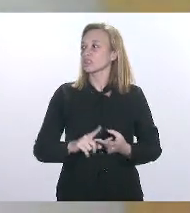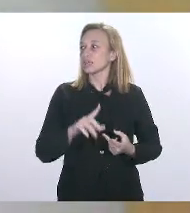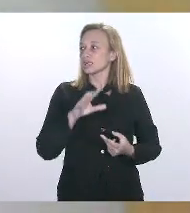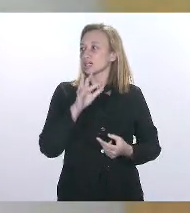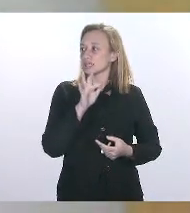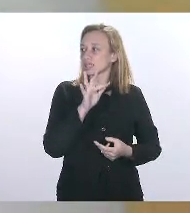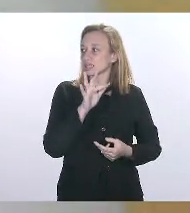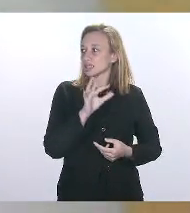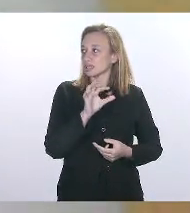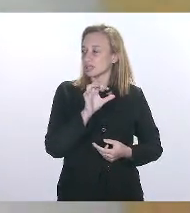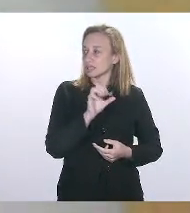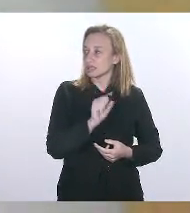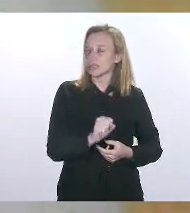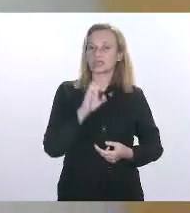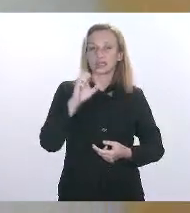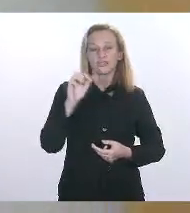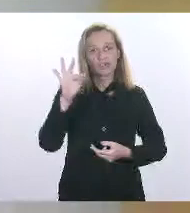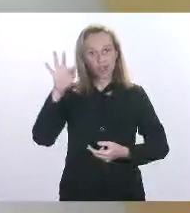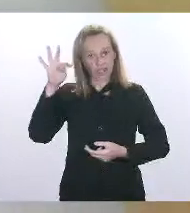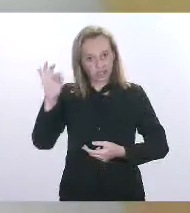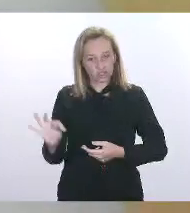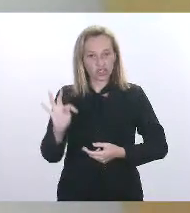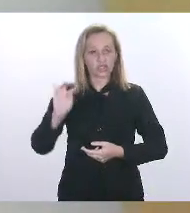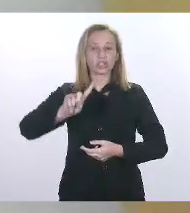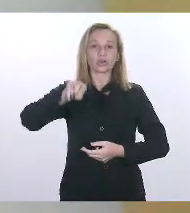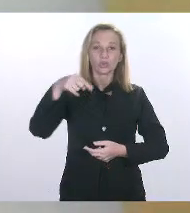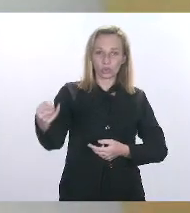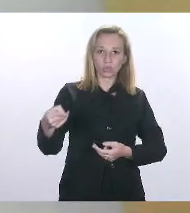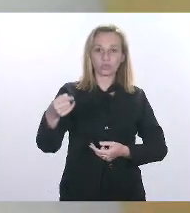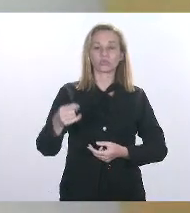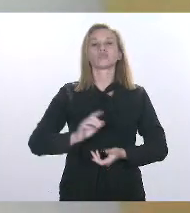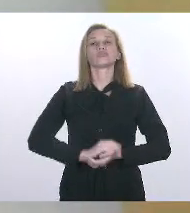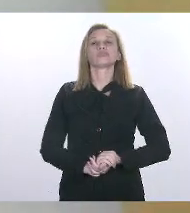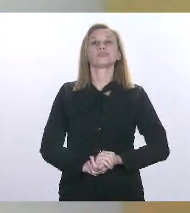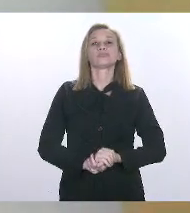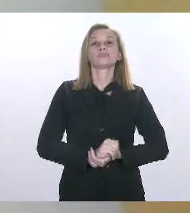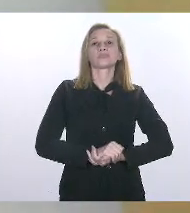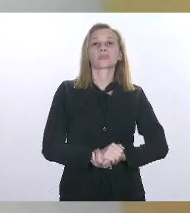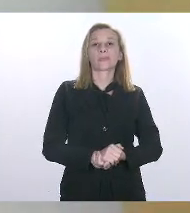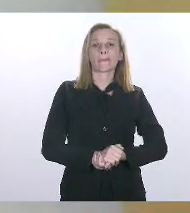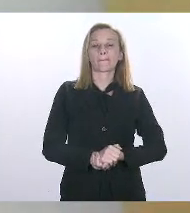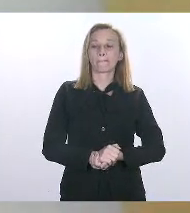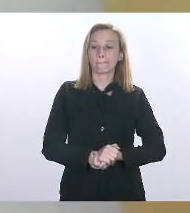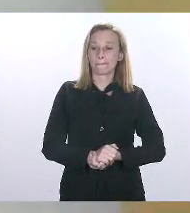Cefet. E aí é uma nota de outro teor.